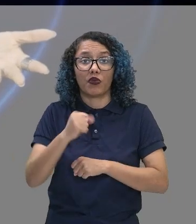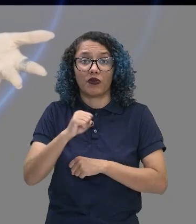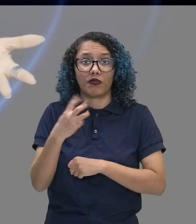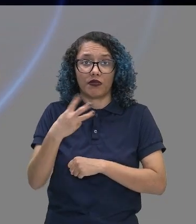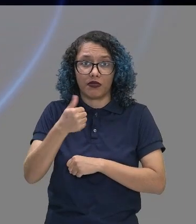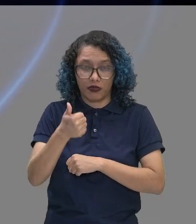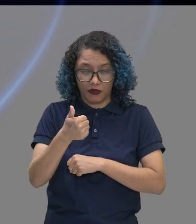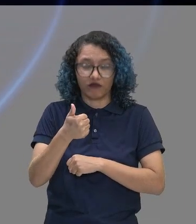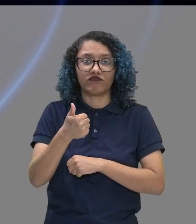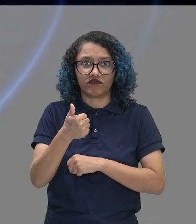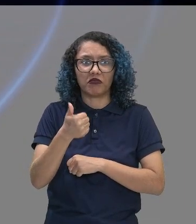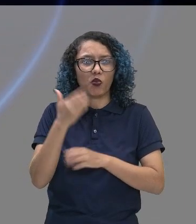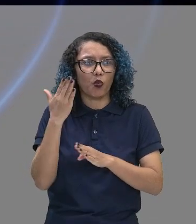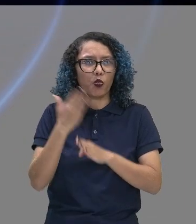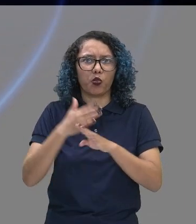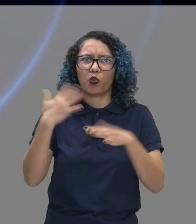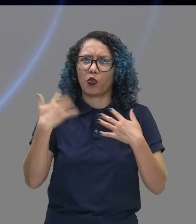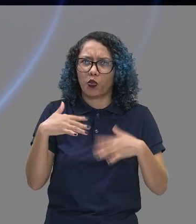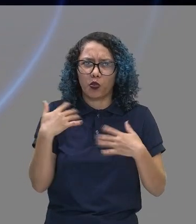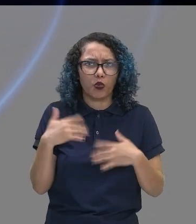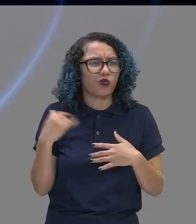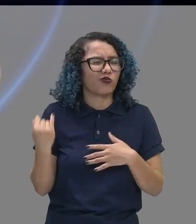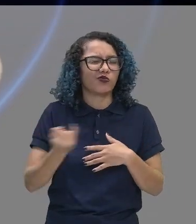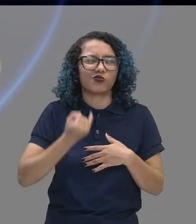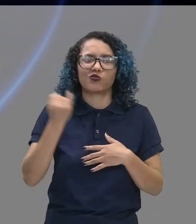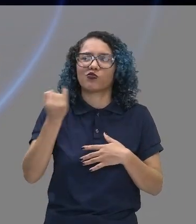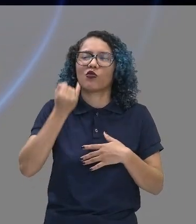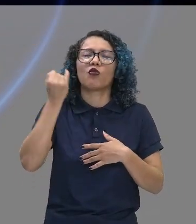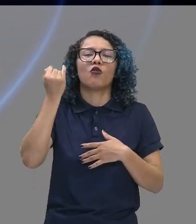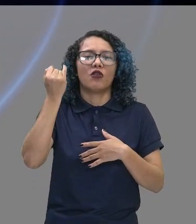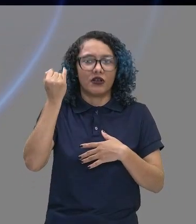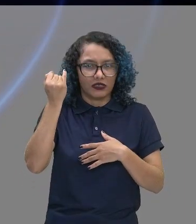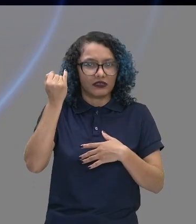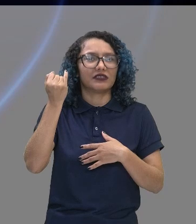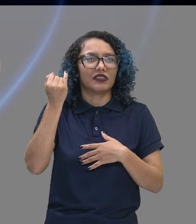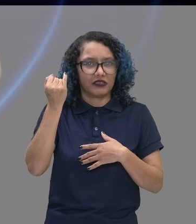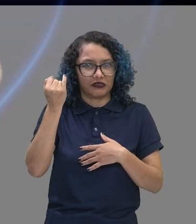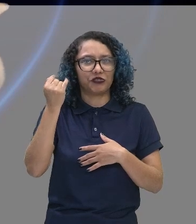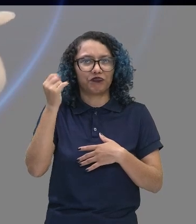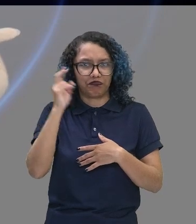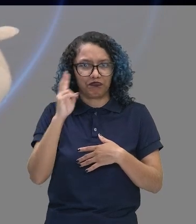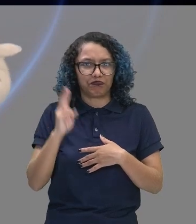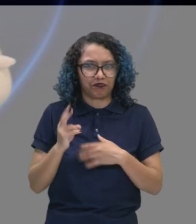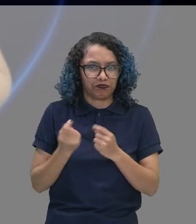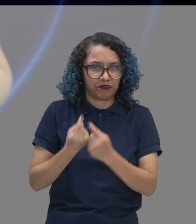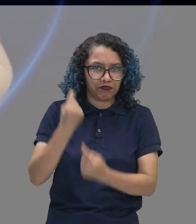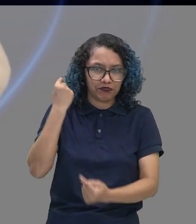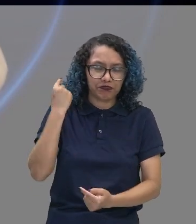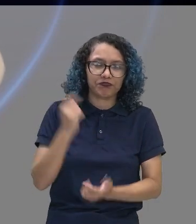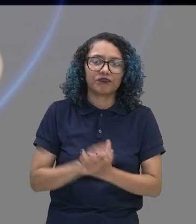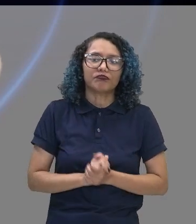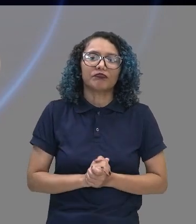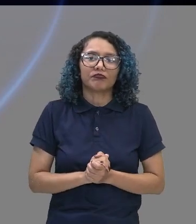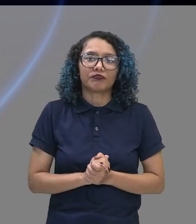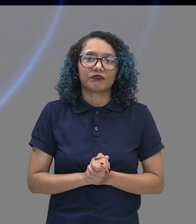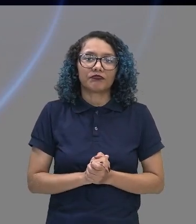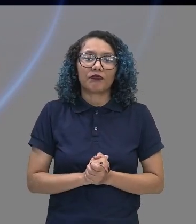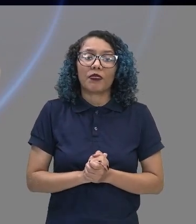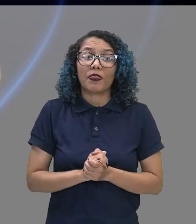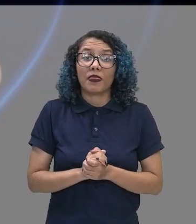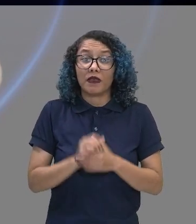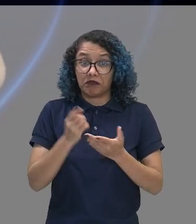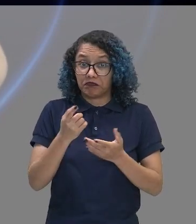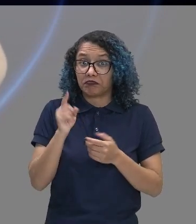Essa descoberta foi uma das mais importantes de toda a história, uma vez que, graças a